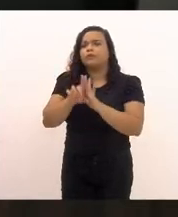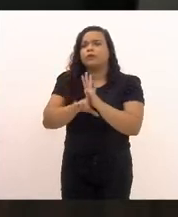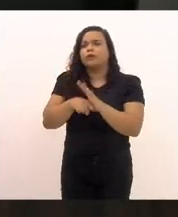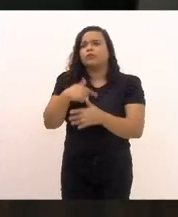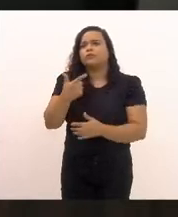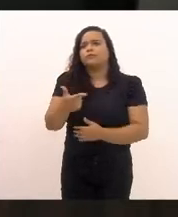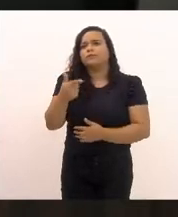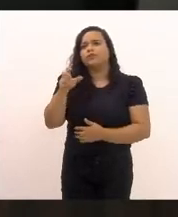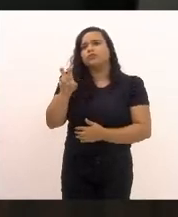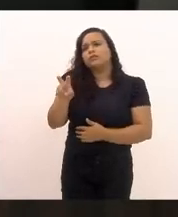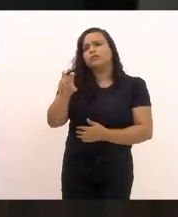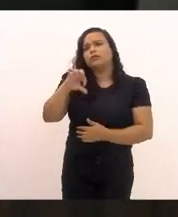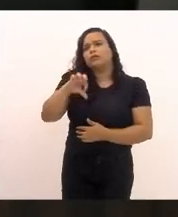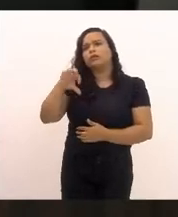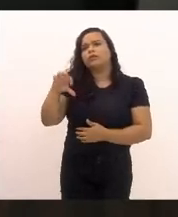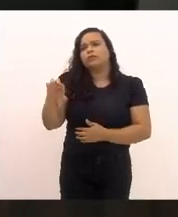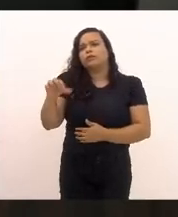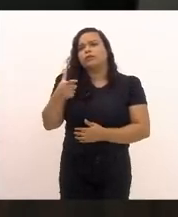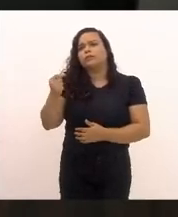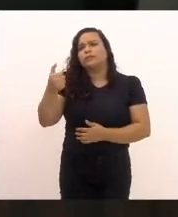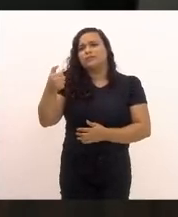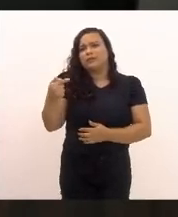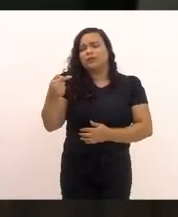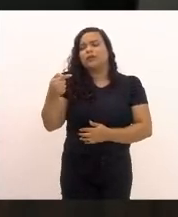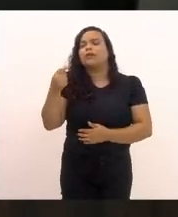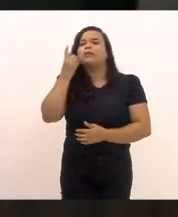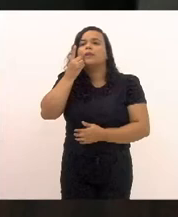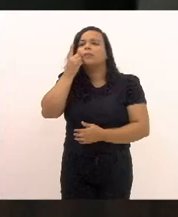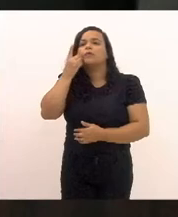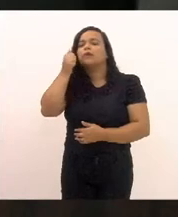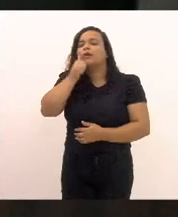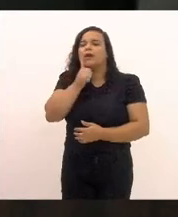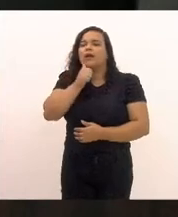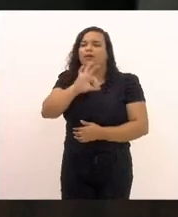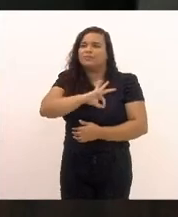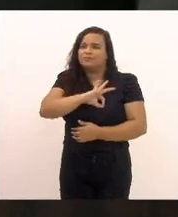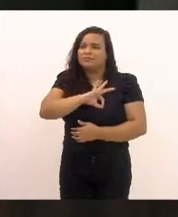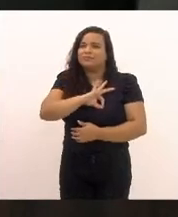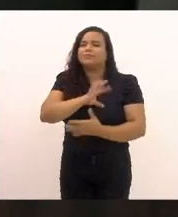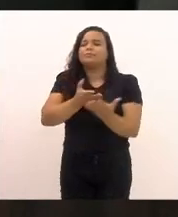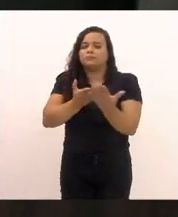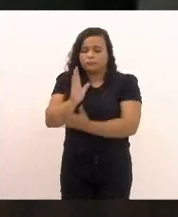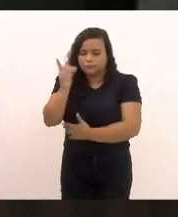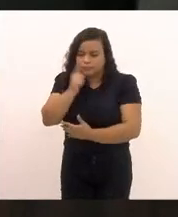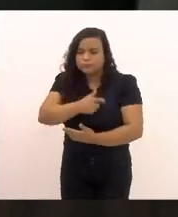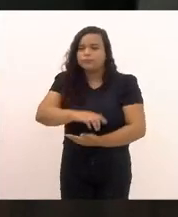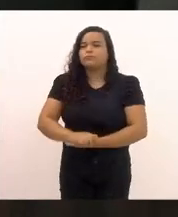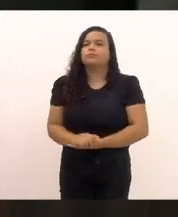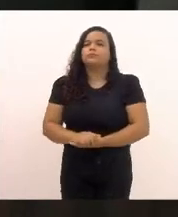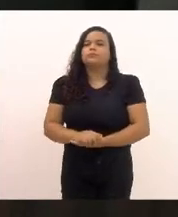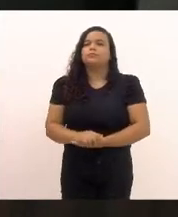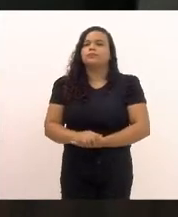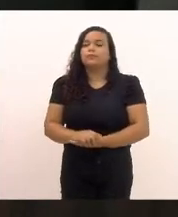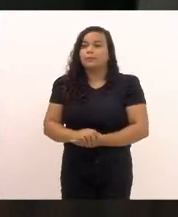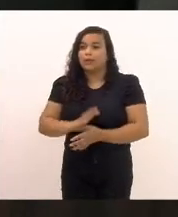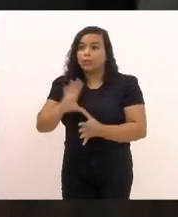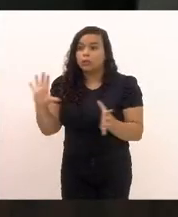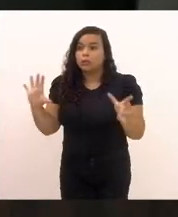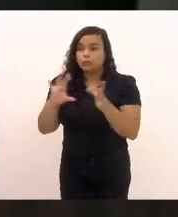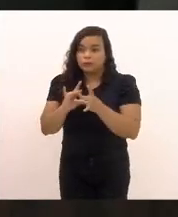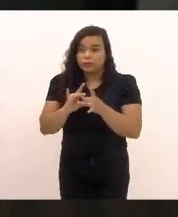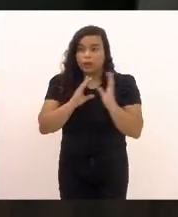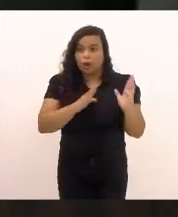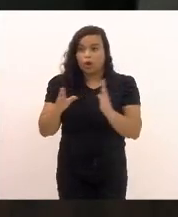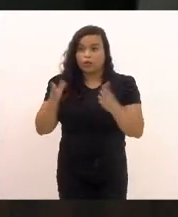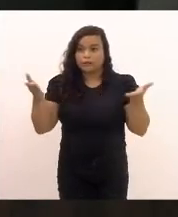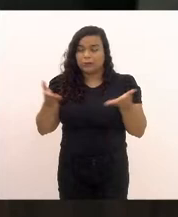número 2599-2017 da deputada Marta Rocha. Os senhores que aprovam permanentes como estão, aprovado. Para inclusão ainda na ordem do